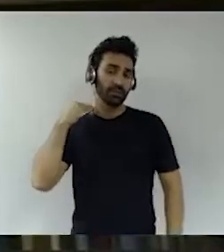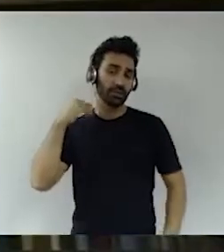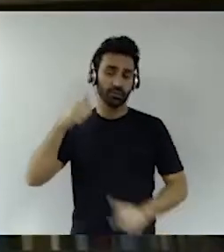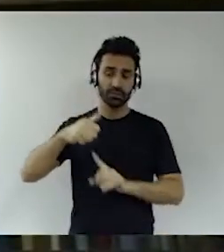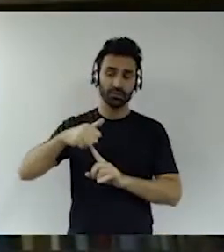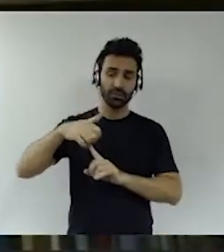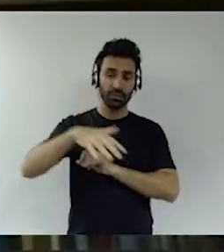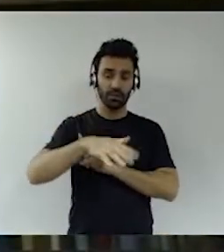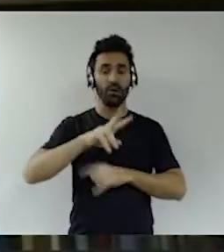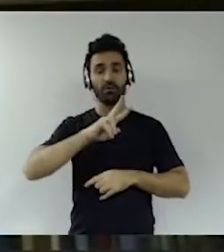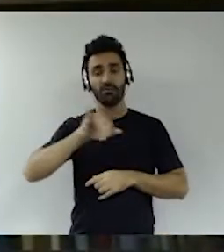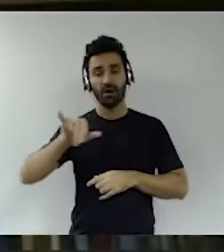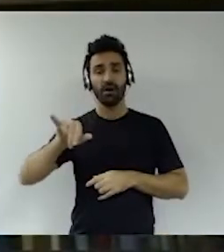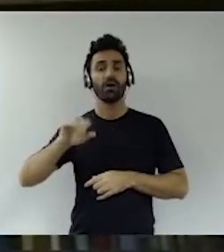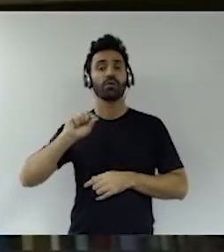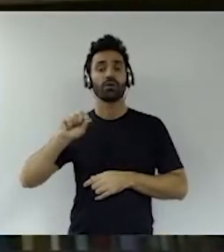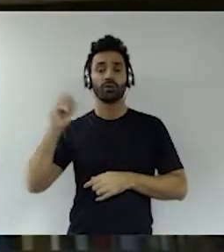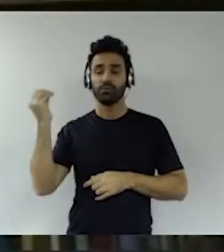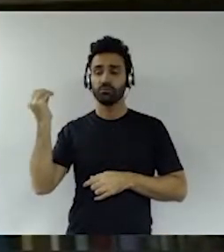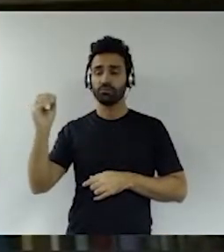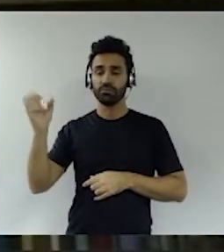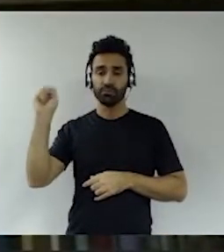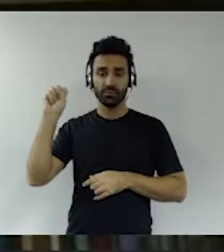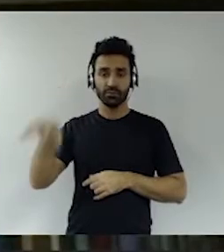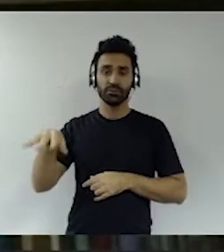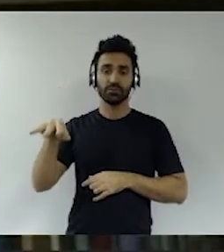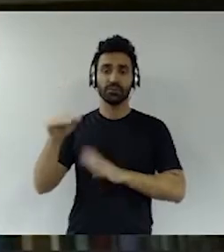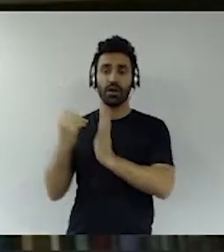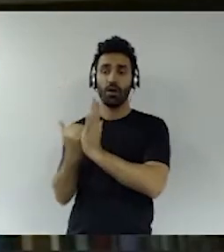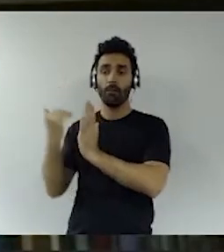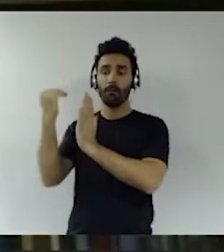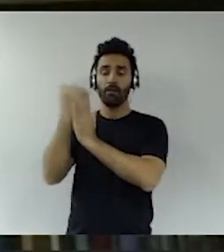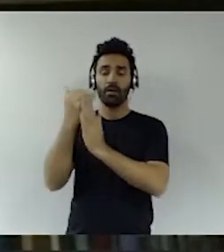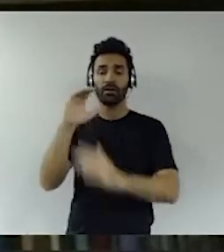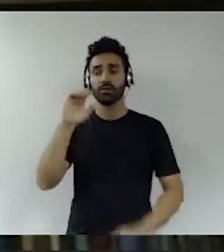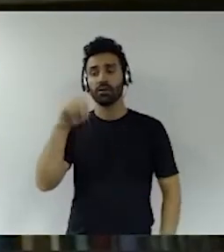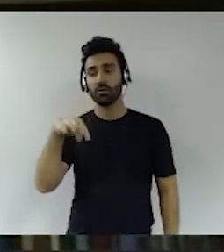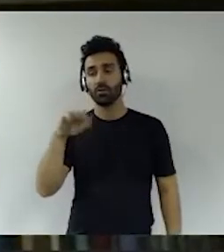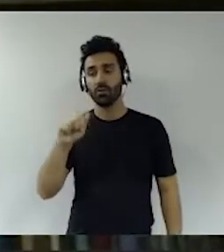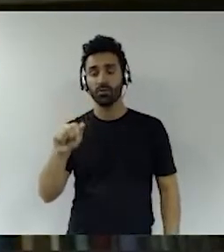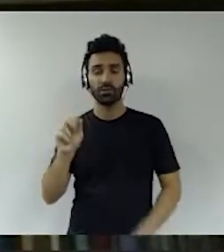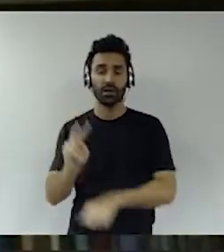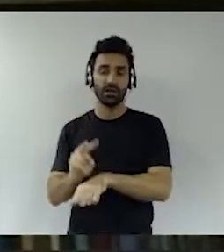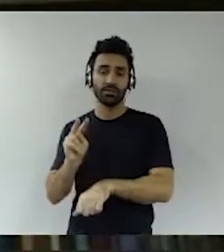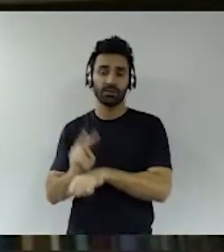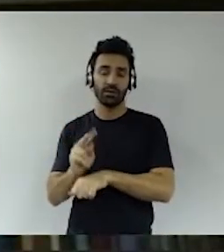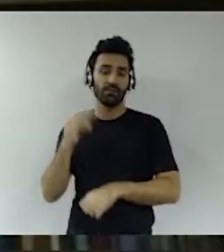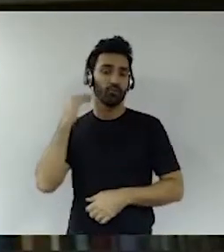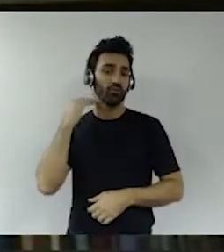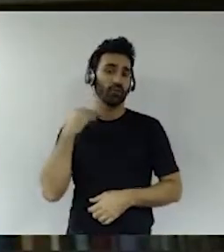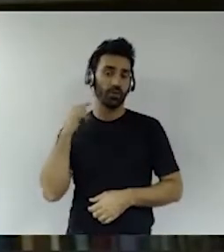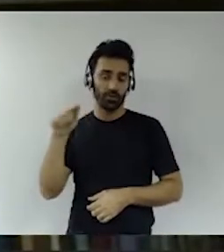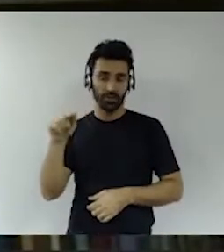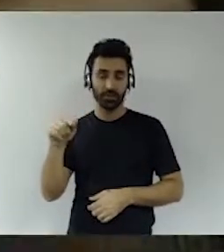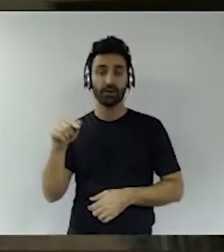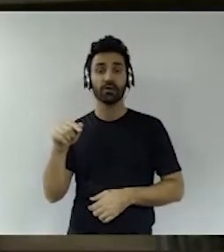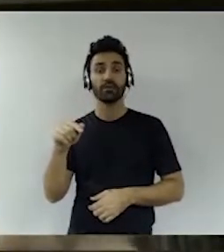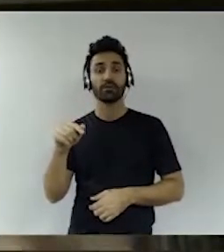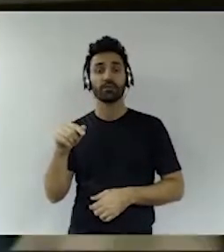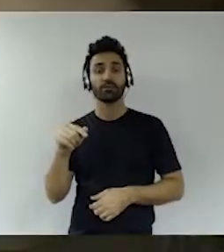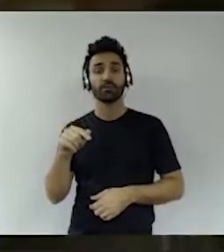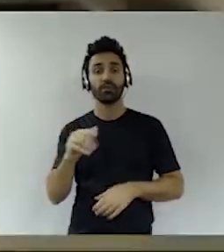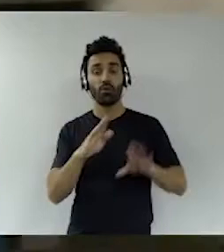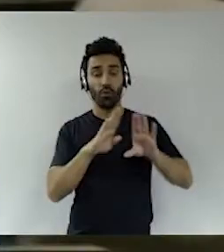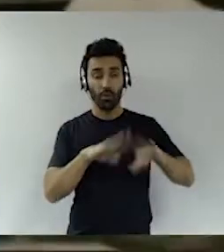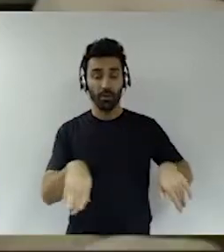um lançamento aumentativo na conta de reserva daquele banco comercial, compensado por um